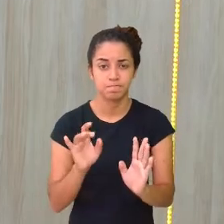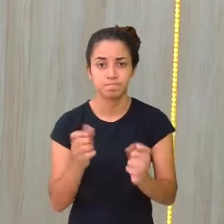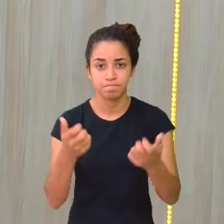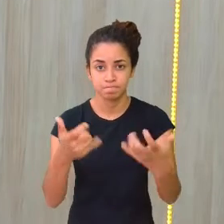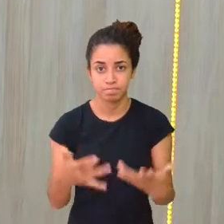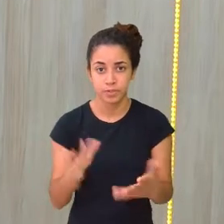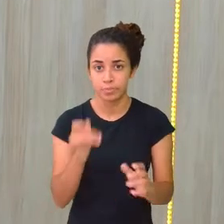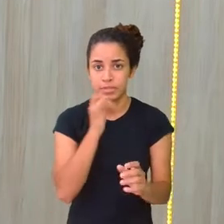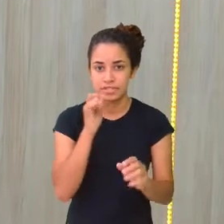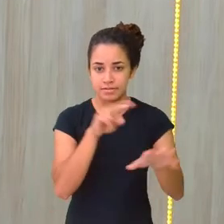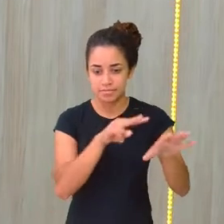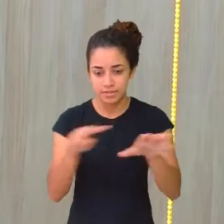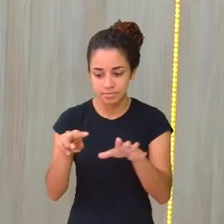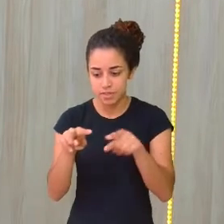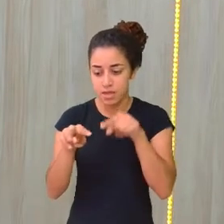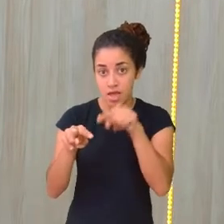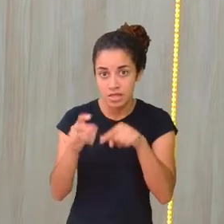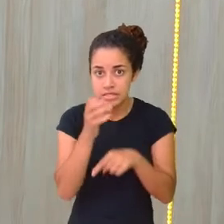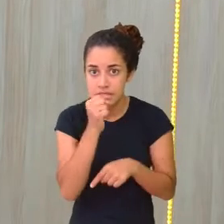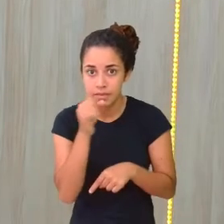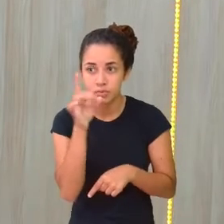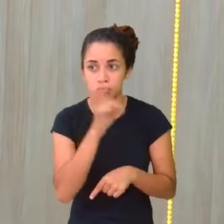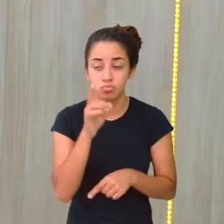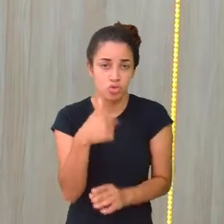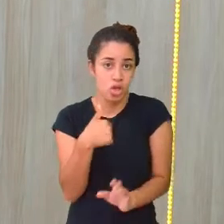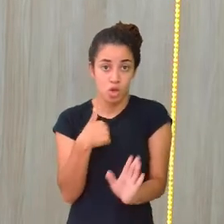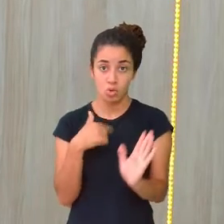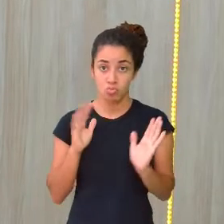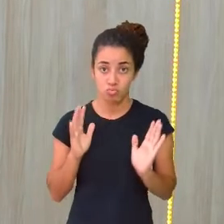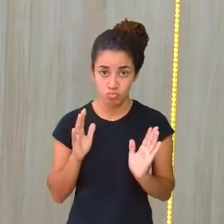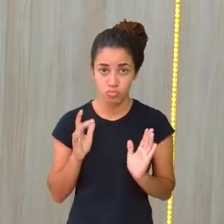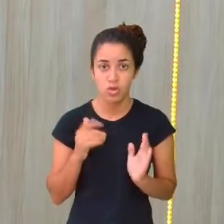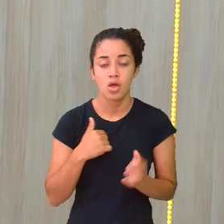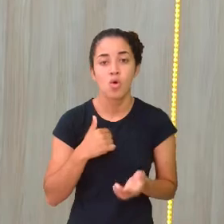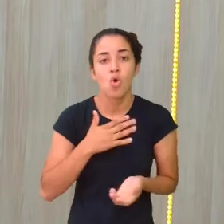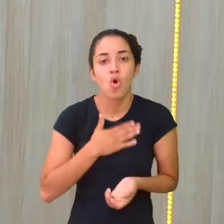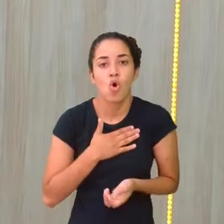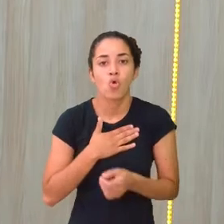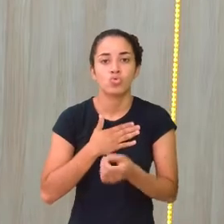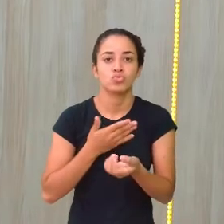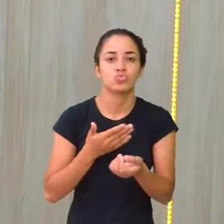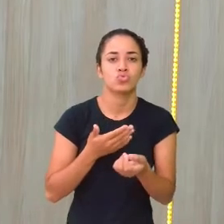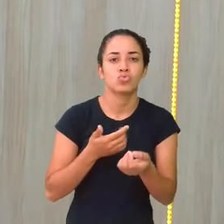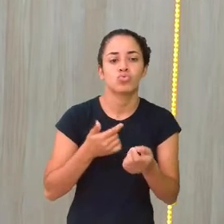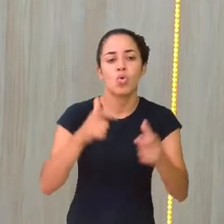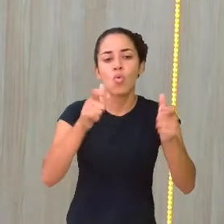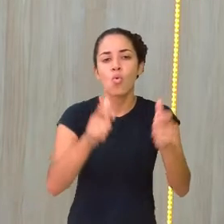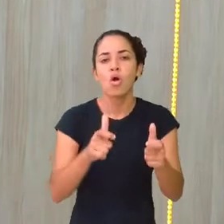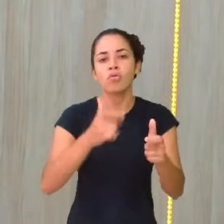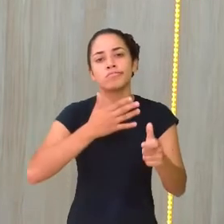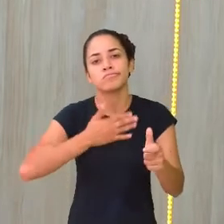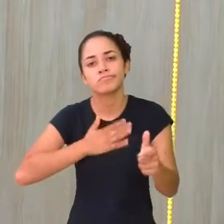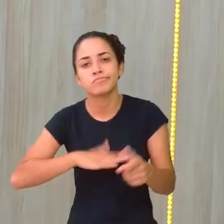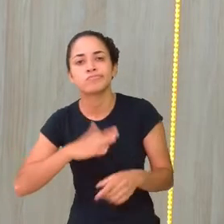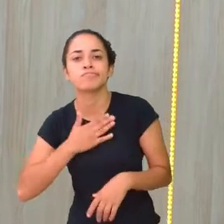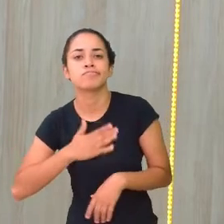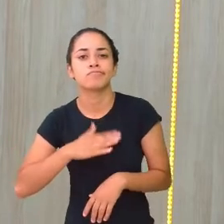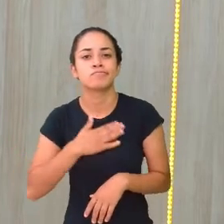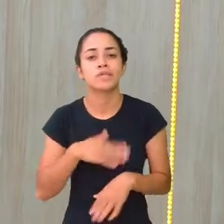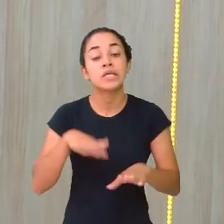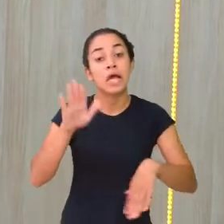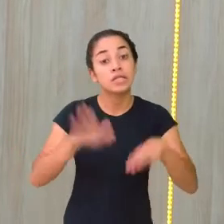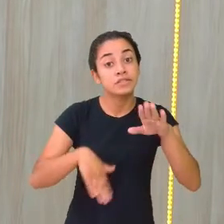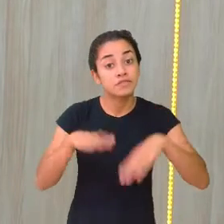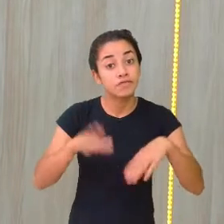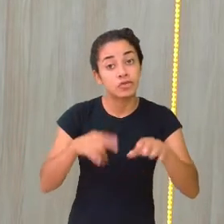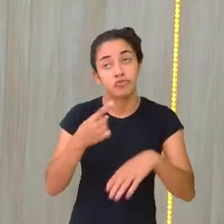final de semana, professora Adriana, Sim. eu particularmente costumo ir para lugares mais calmos e às vezes assim eu gosto de